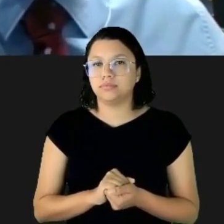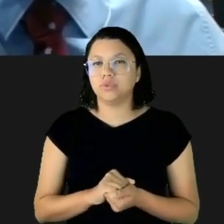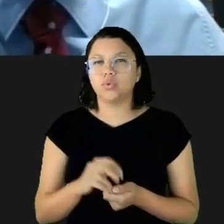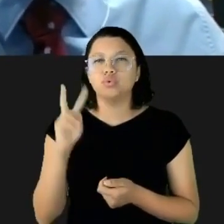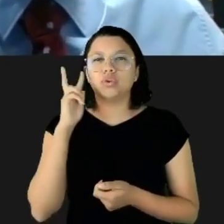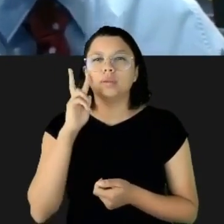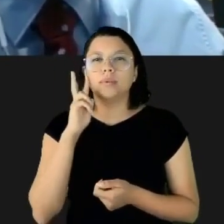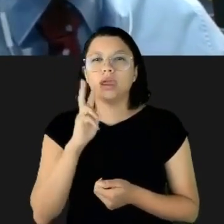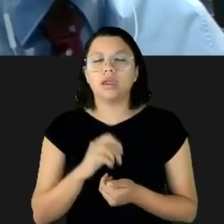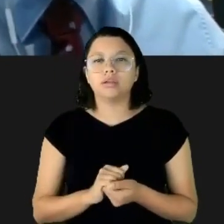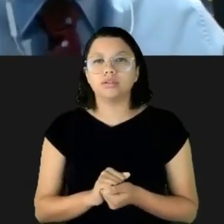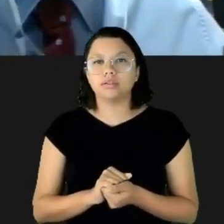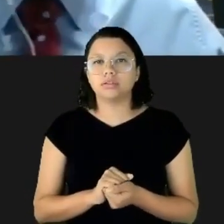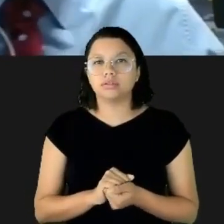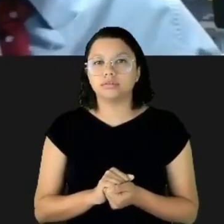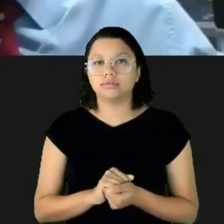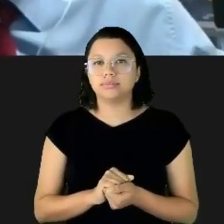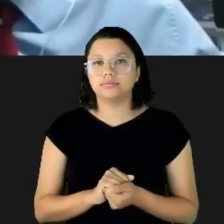os lembretes